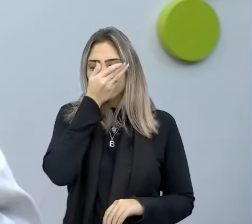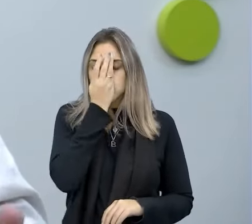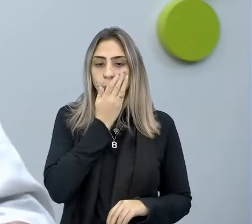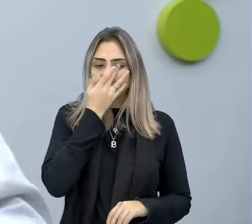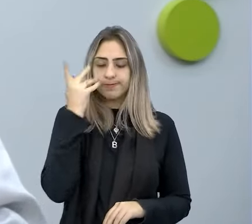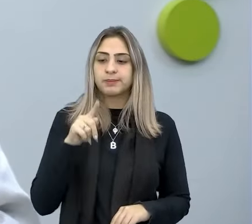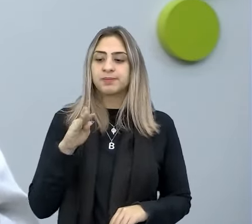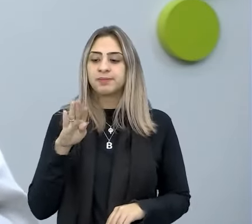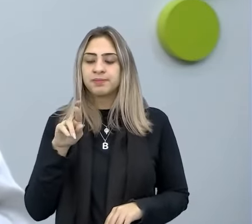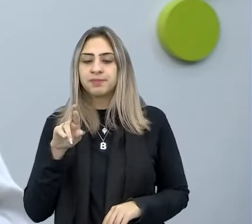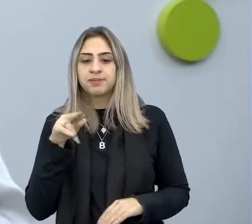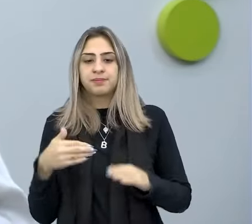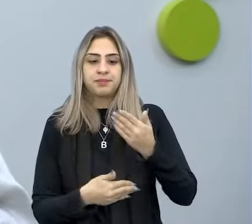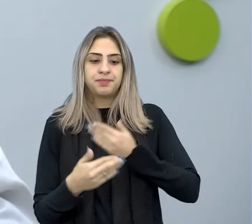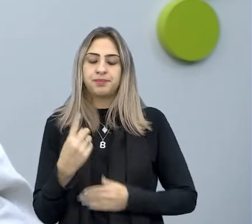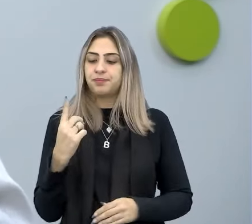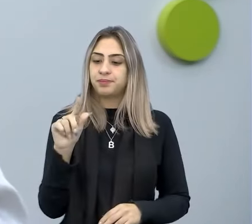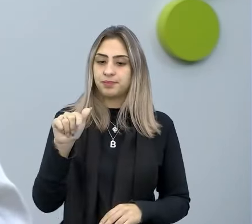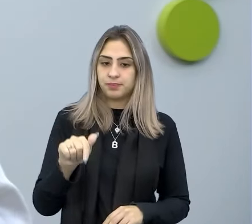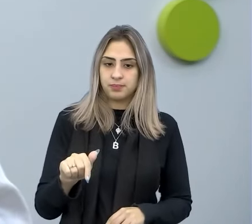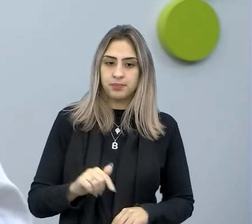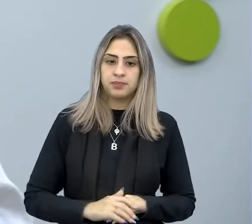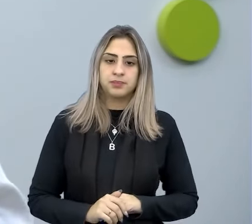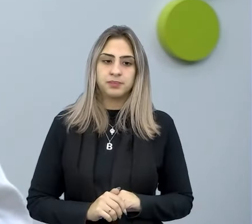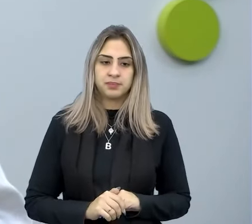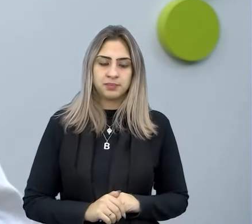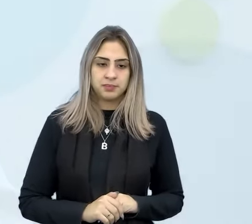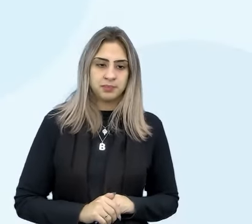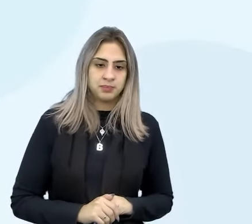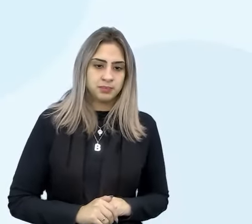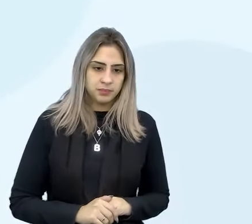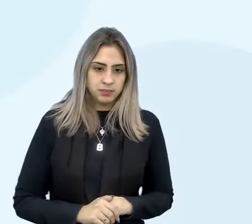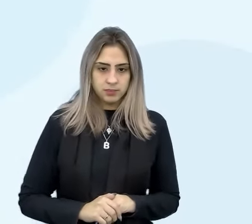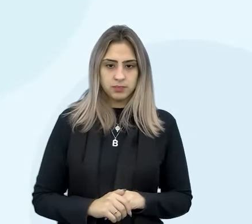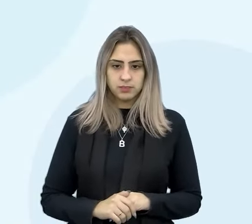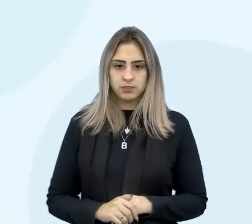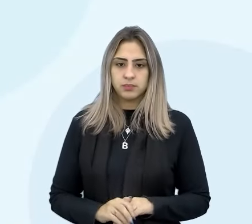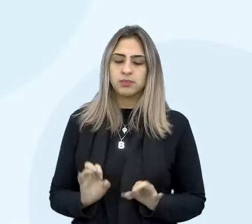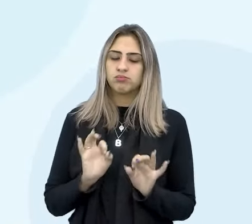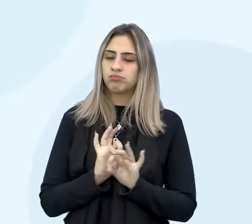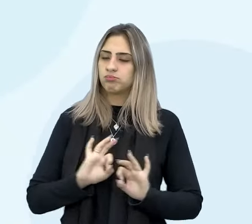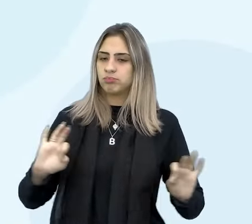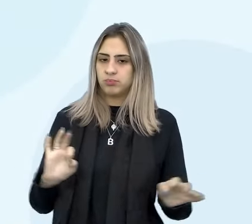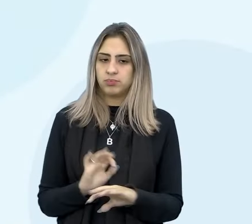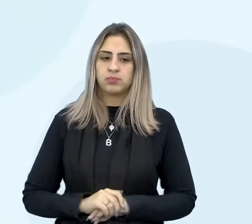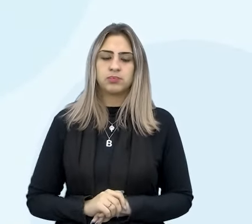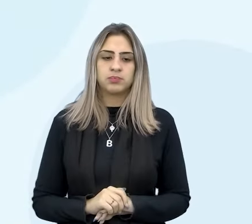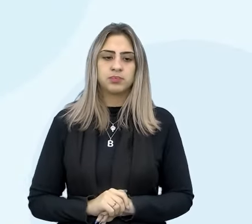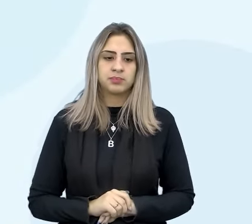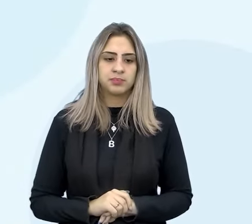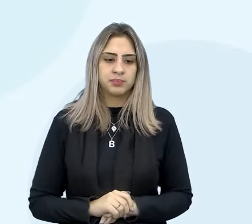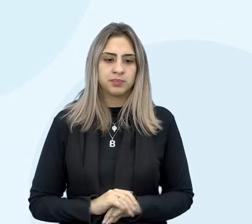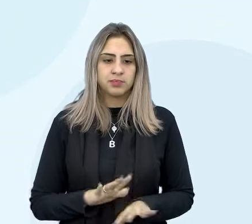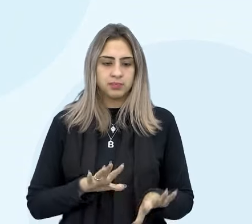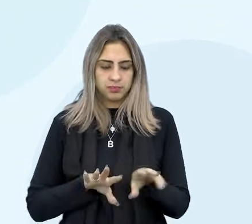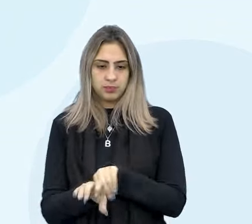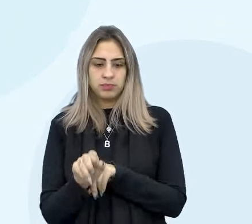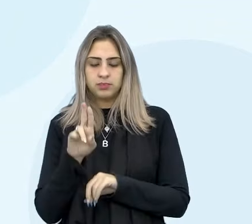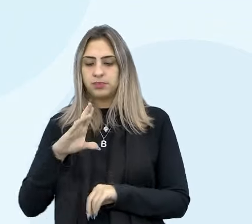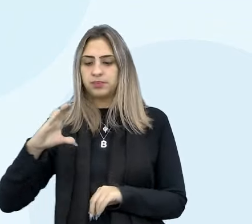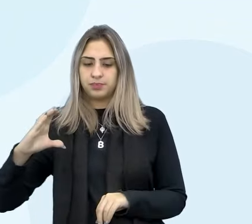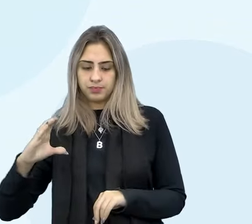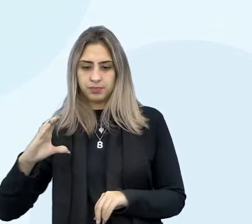Médio.educacal.sp.gov.br é o slide de número 17, por gentileza. Muito obrigado. Ótimo. O percurso formativo da